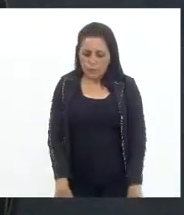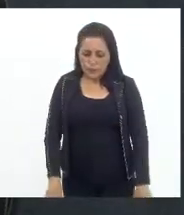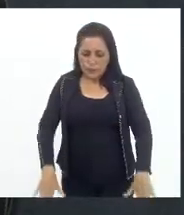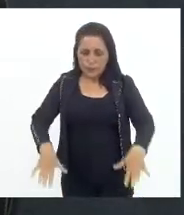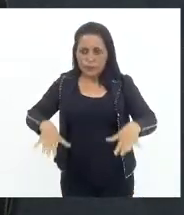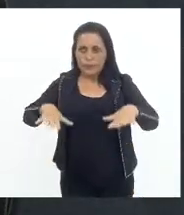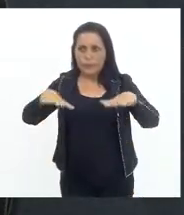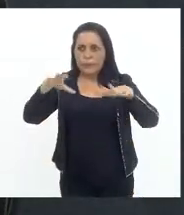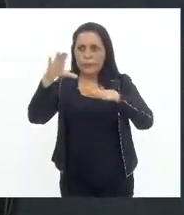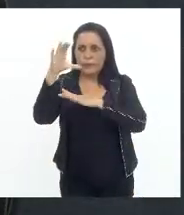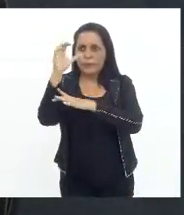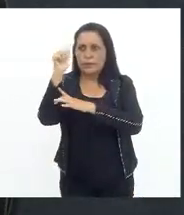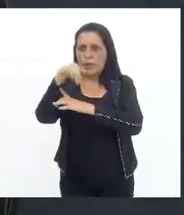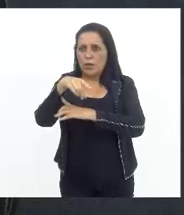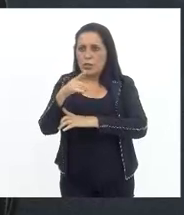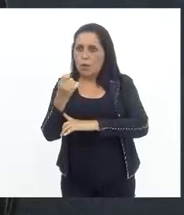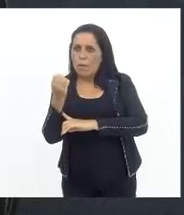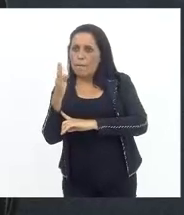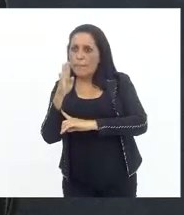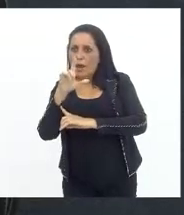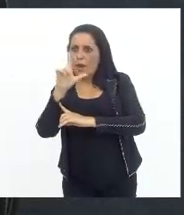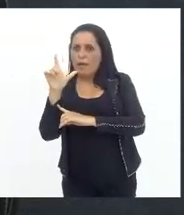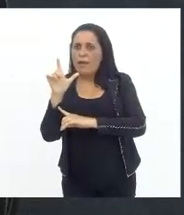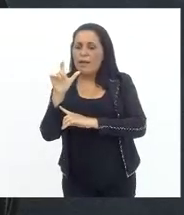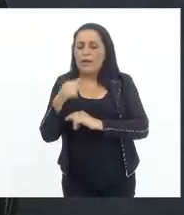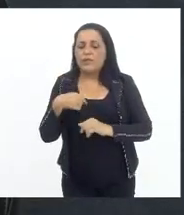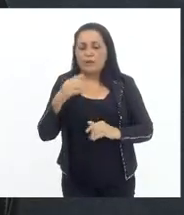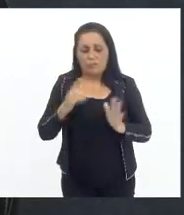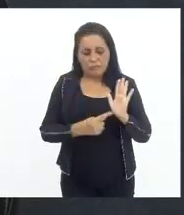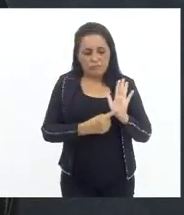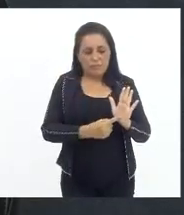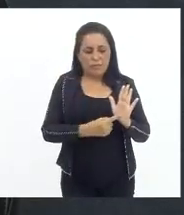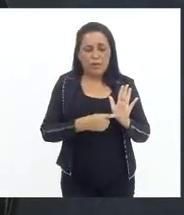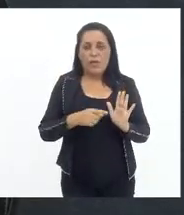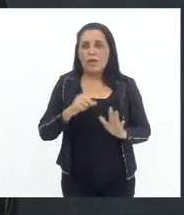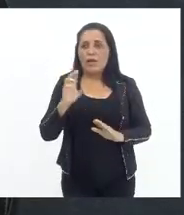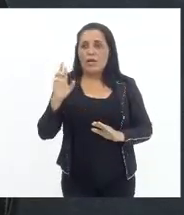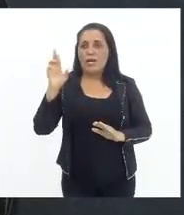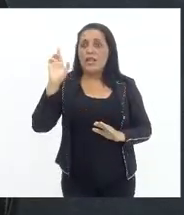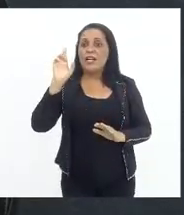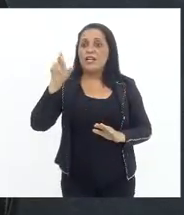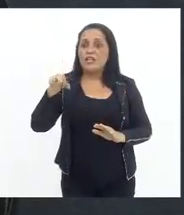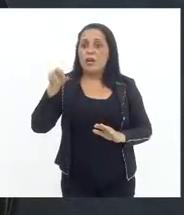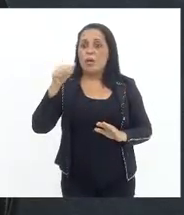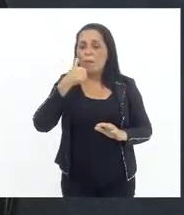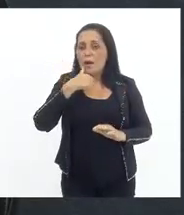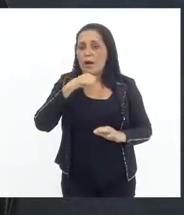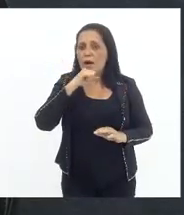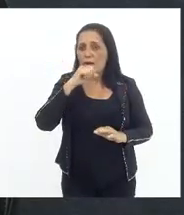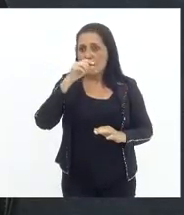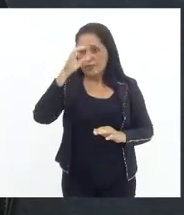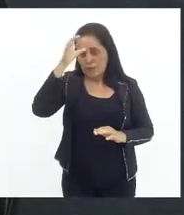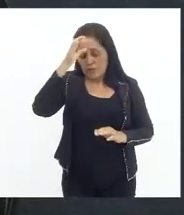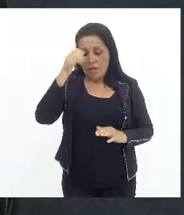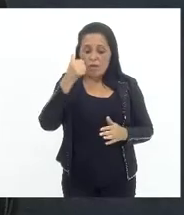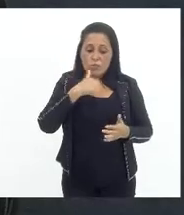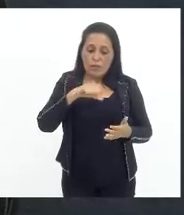como sua família, foi apresentado à religião por sua mãe e tia. Em uma carta